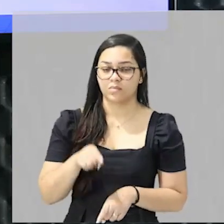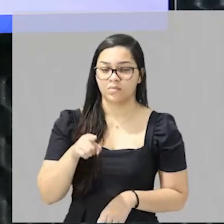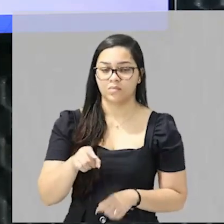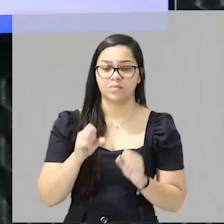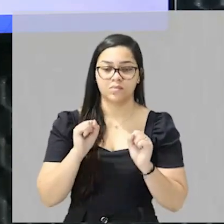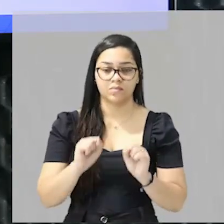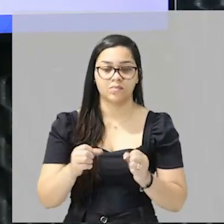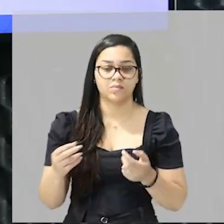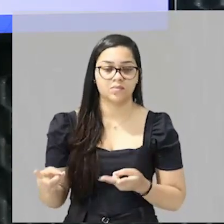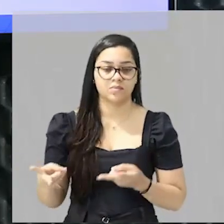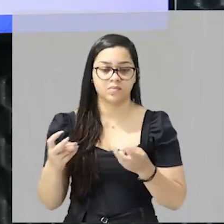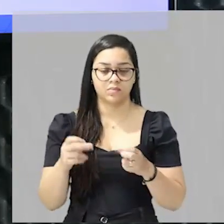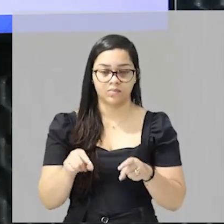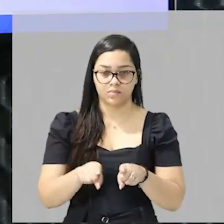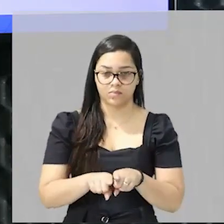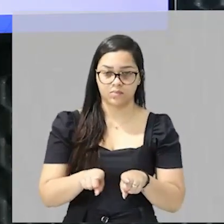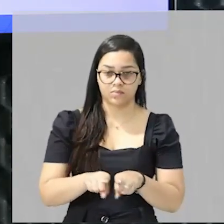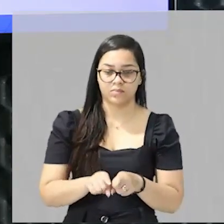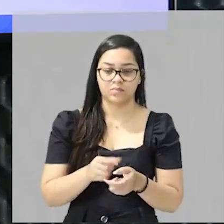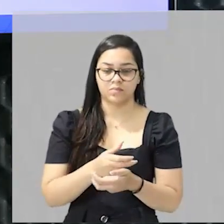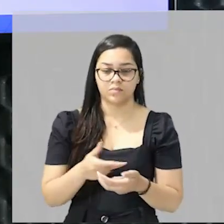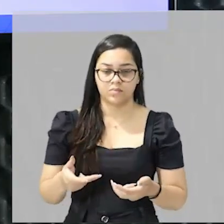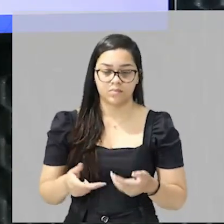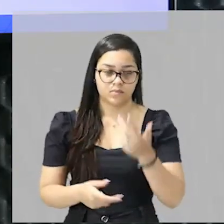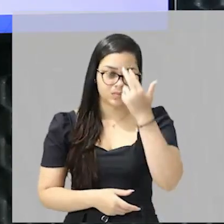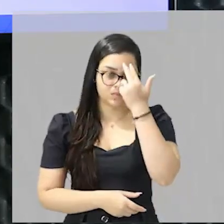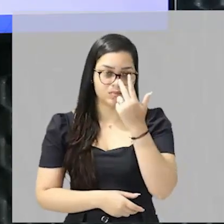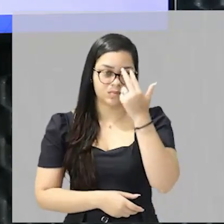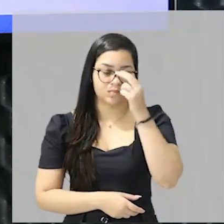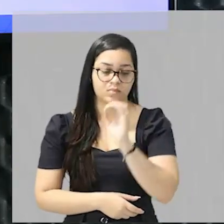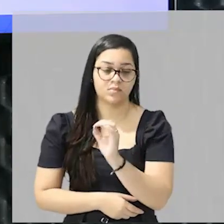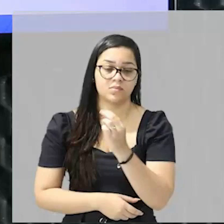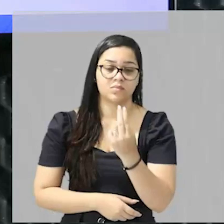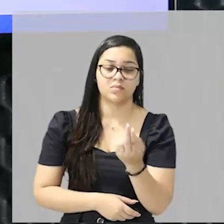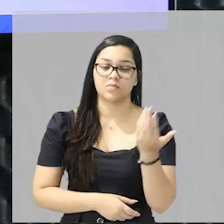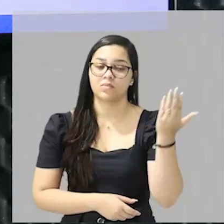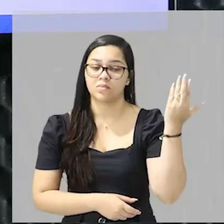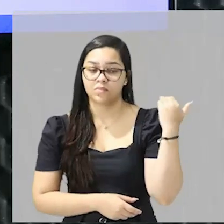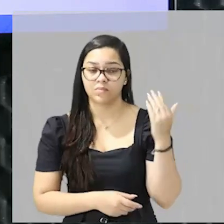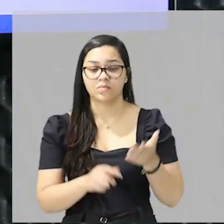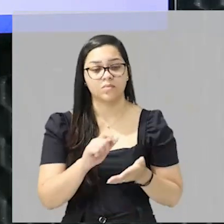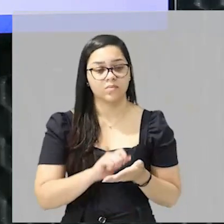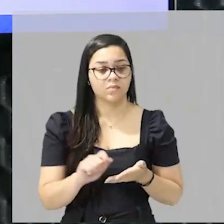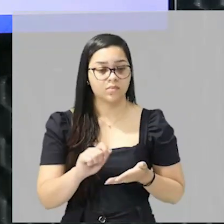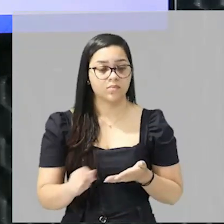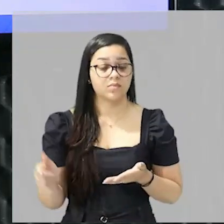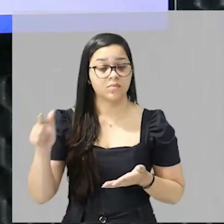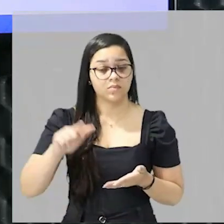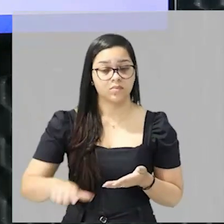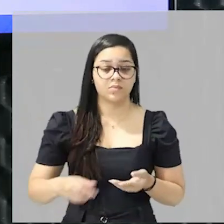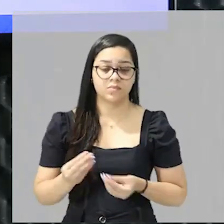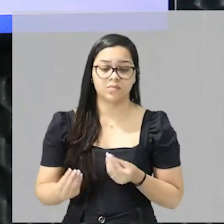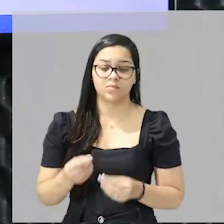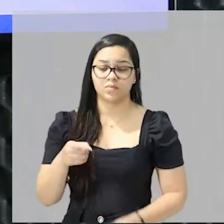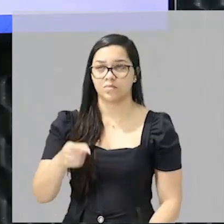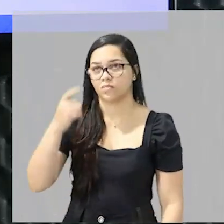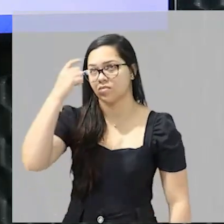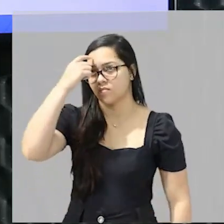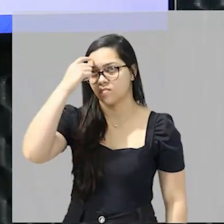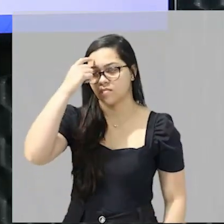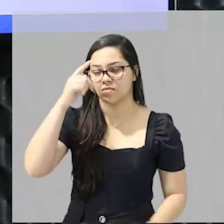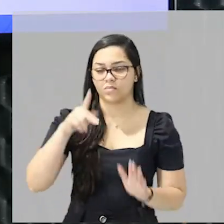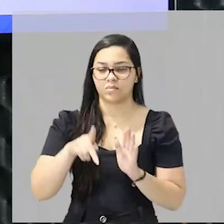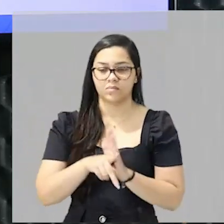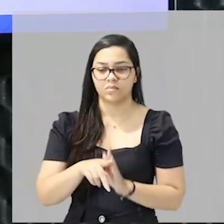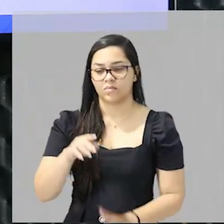ver essas histórias ou esse passado sendo reescrito, como se você pensasse uma possibilidade de